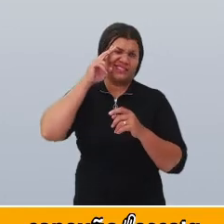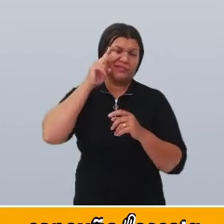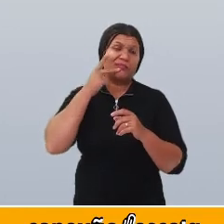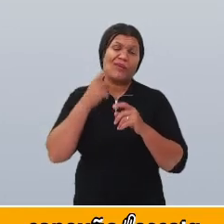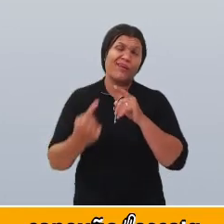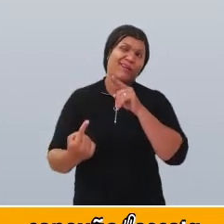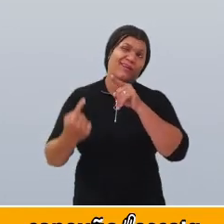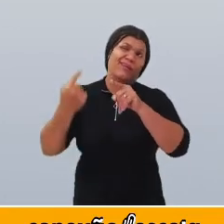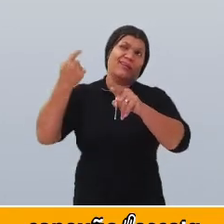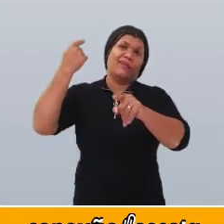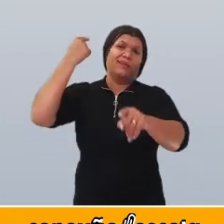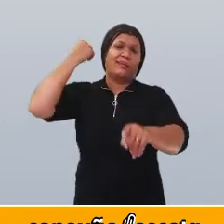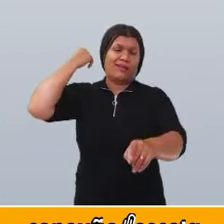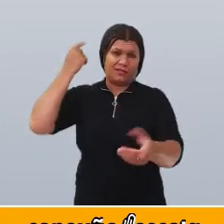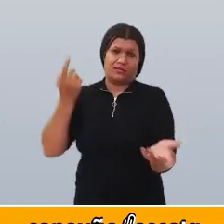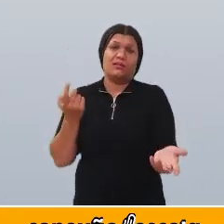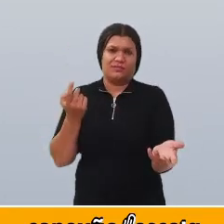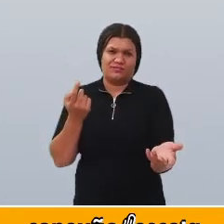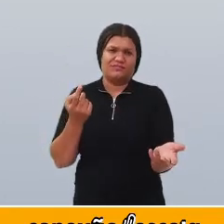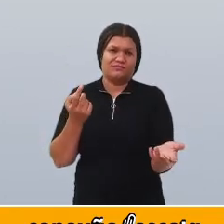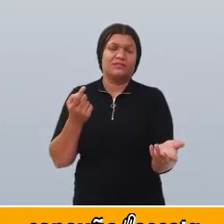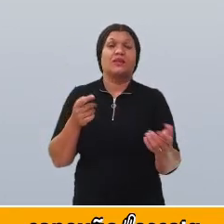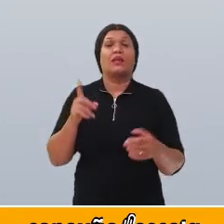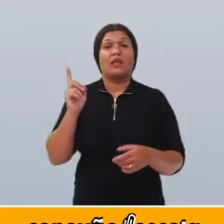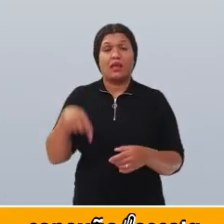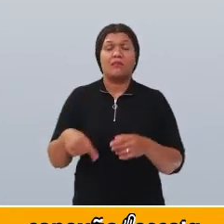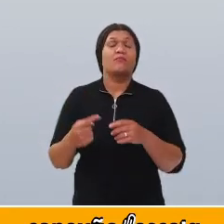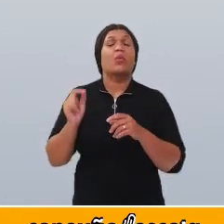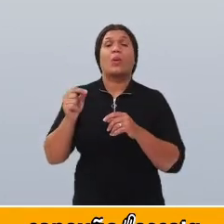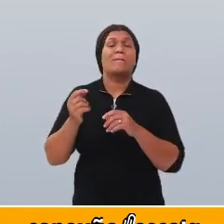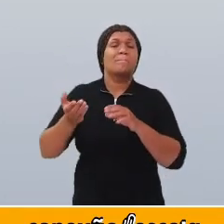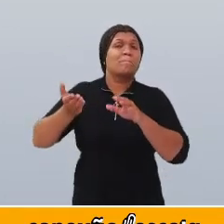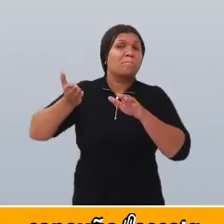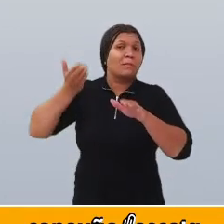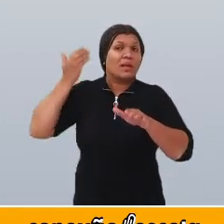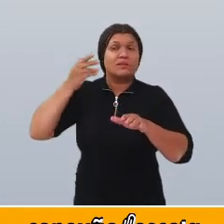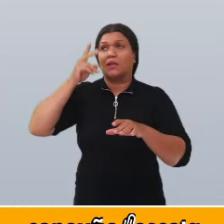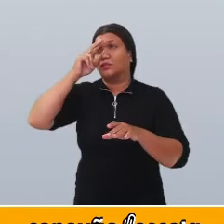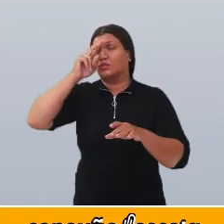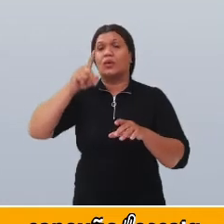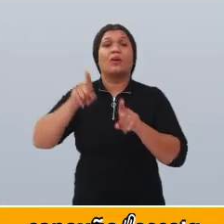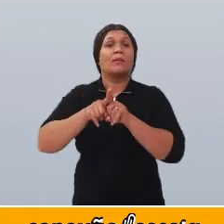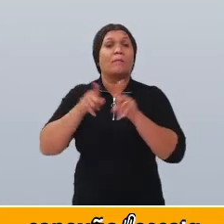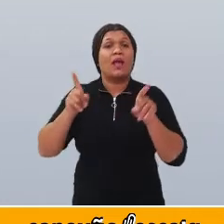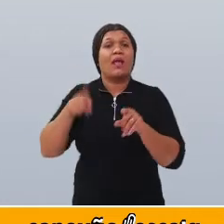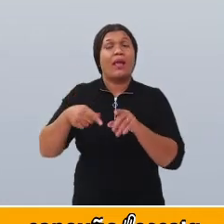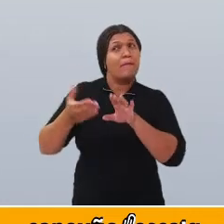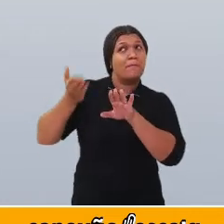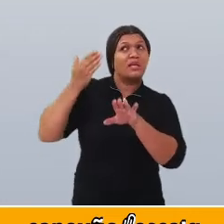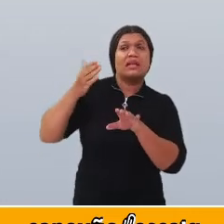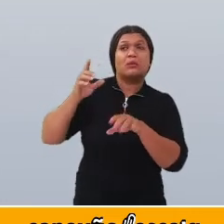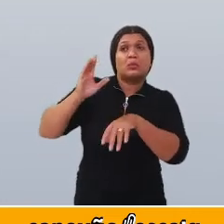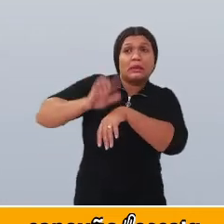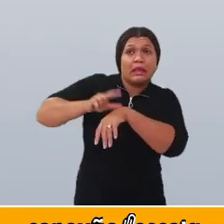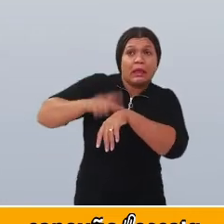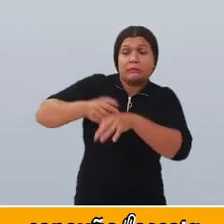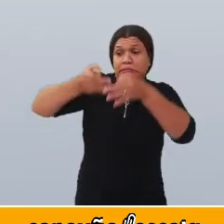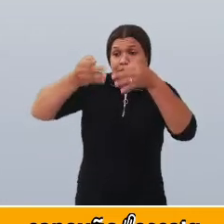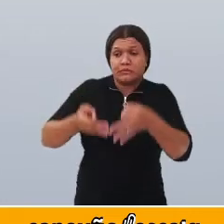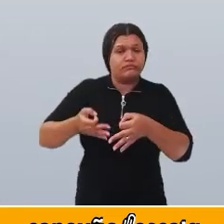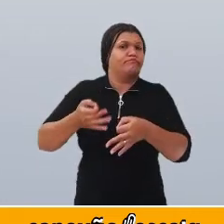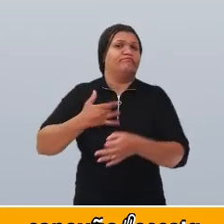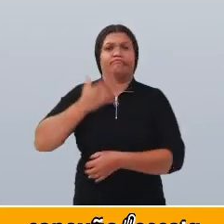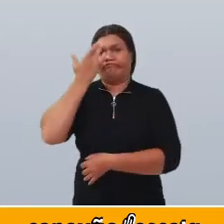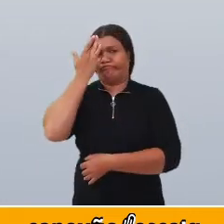vez. Não é um passado histórico. É um passado que nós não conseguimos precisar o seu